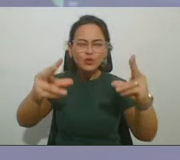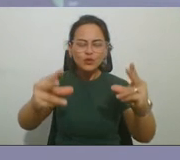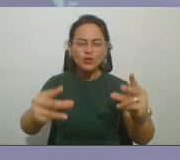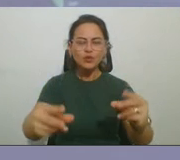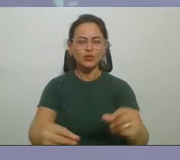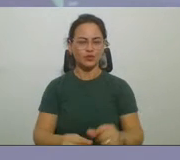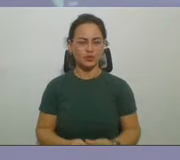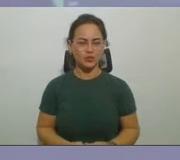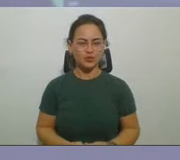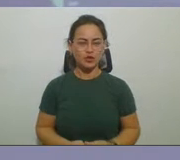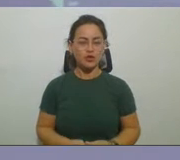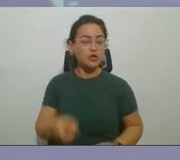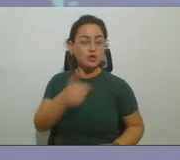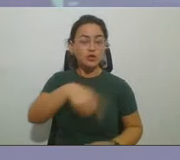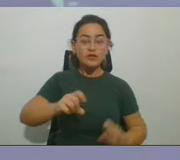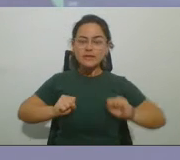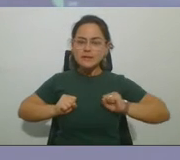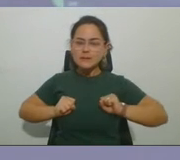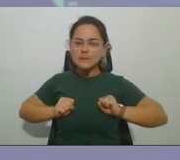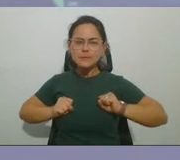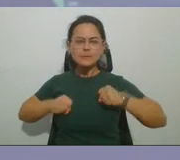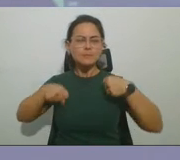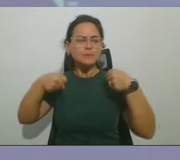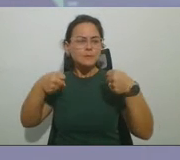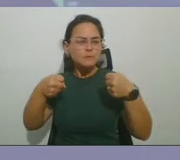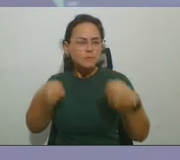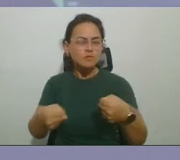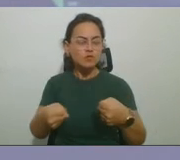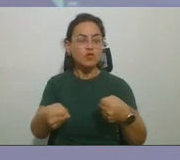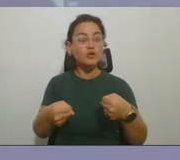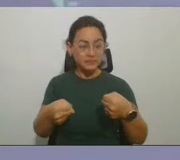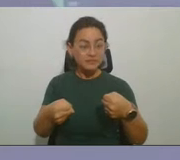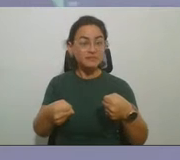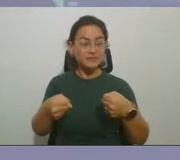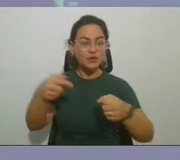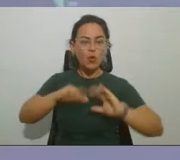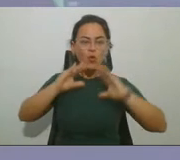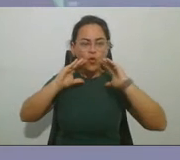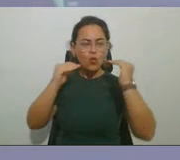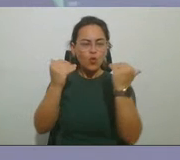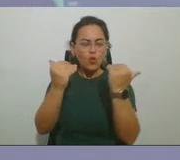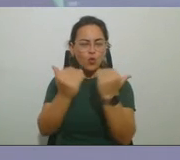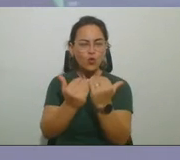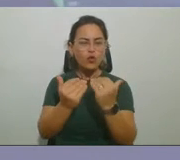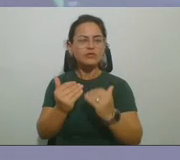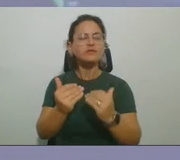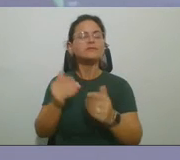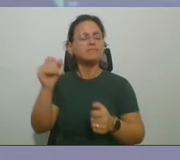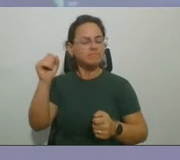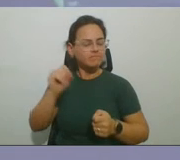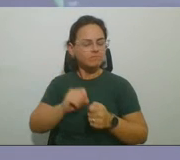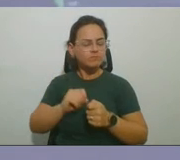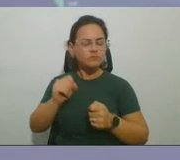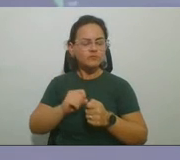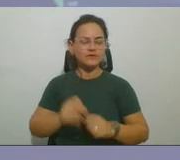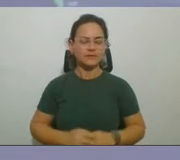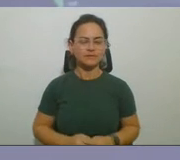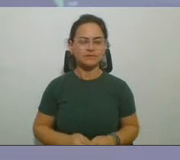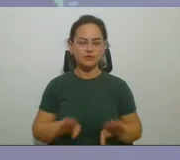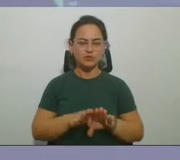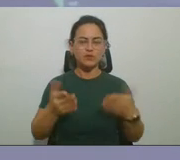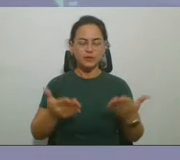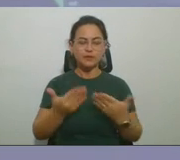não mediram esforços para que o nosso congresso acontecesse e, por isso, peço permissão